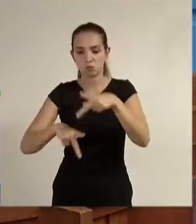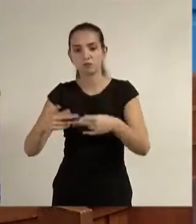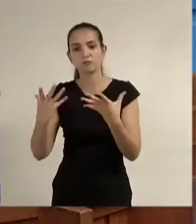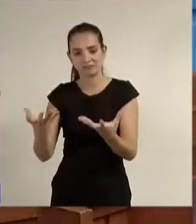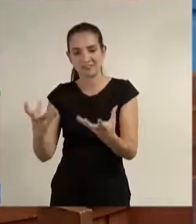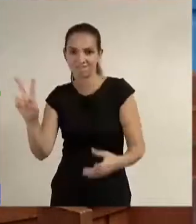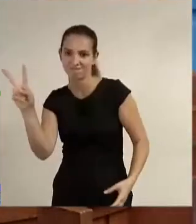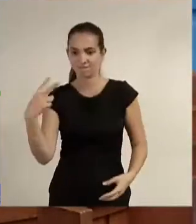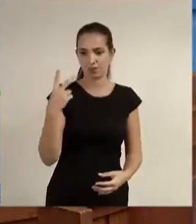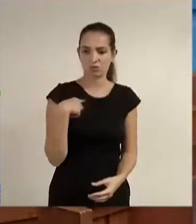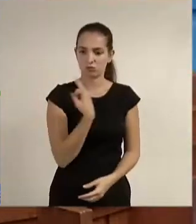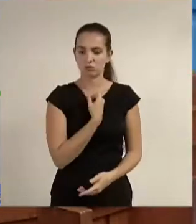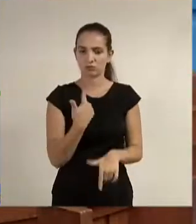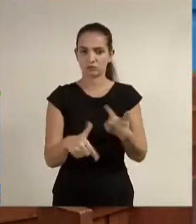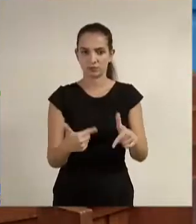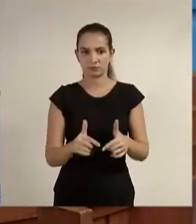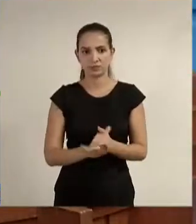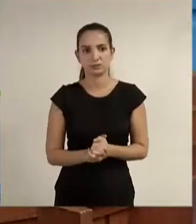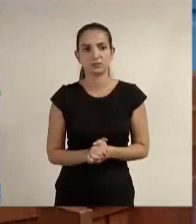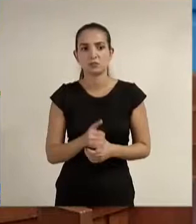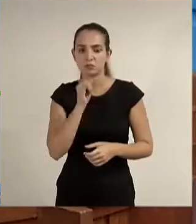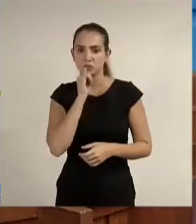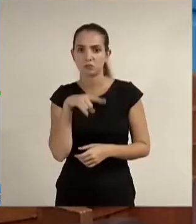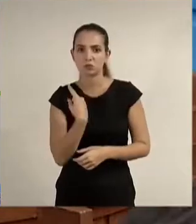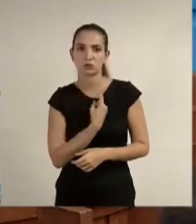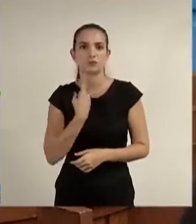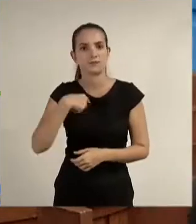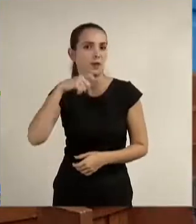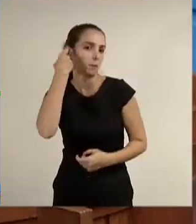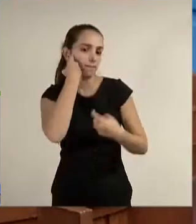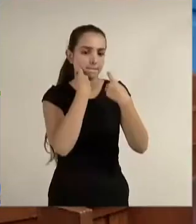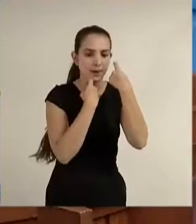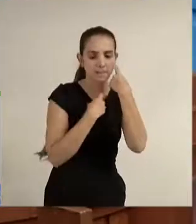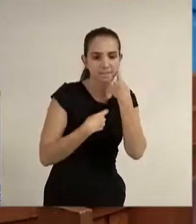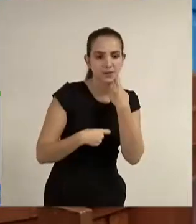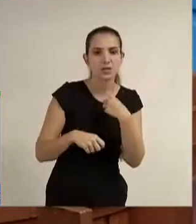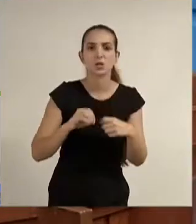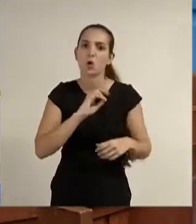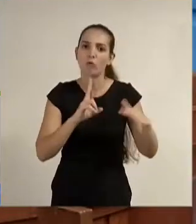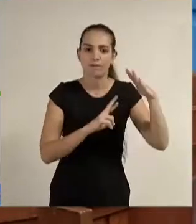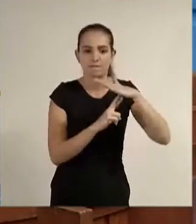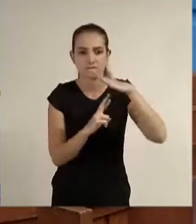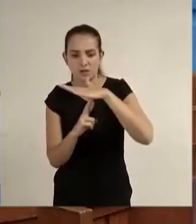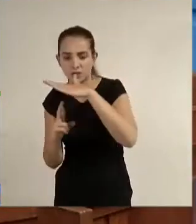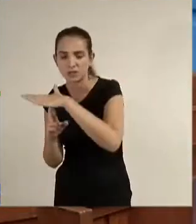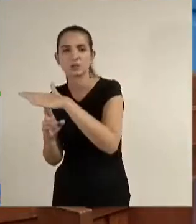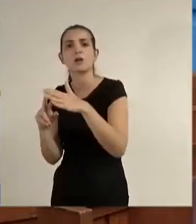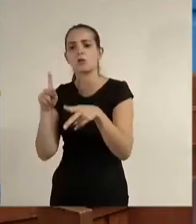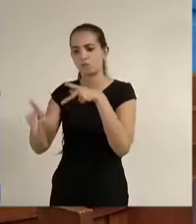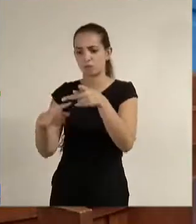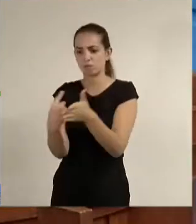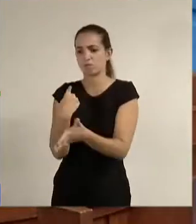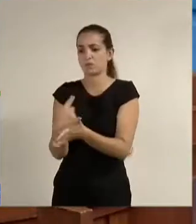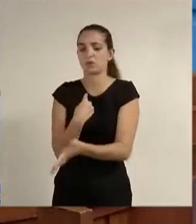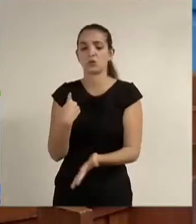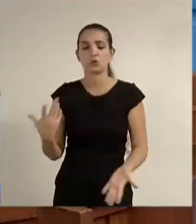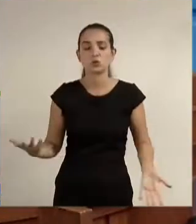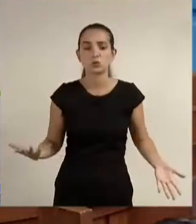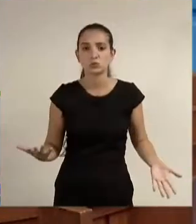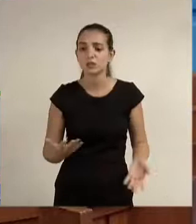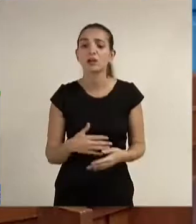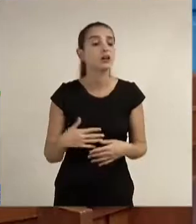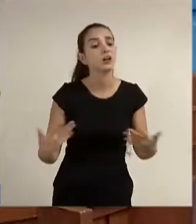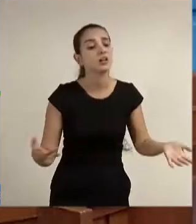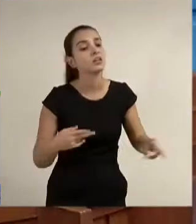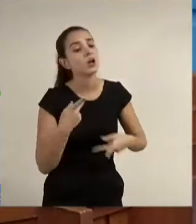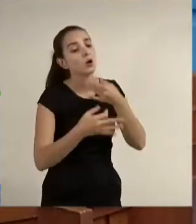gente vai no barbeiro, se a gente vai na feira, as pessoas perguntam, e aí? E a reforma da Previdência?